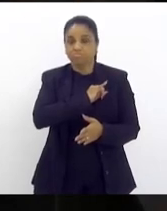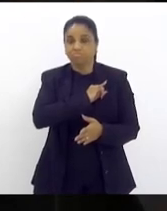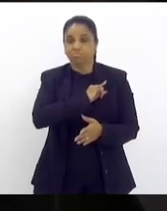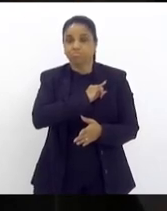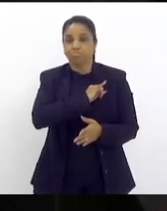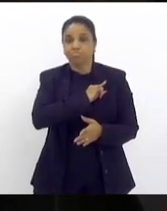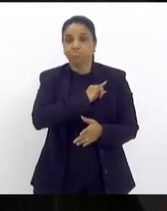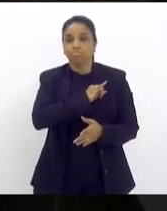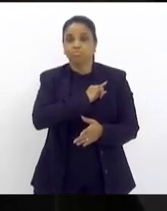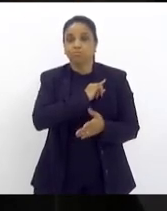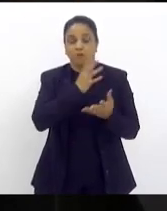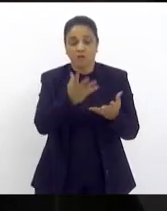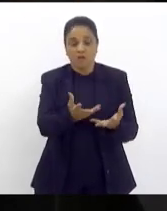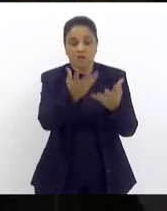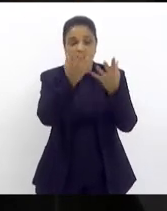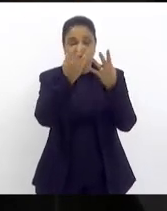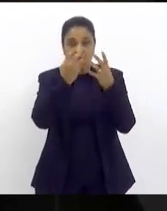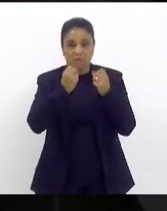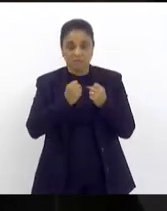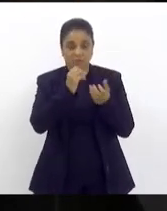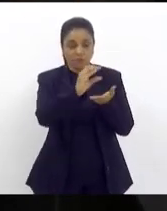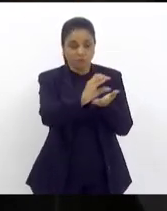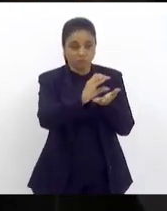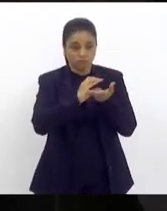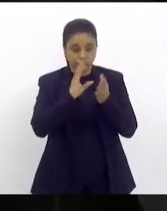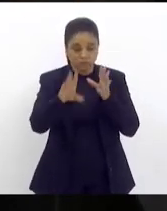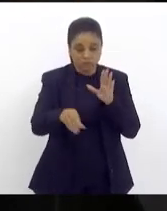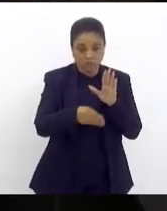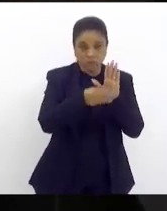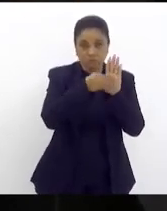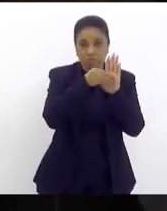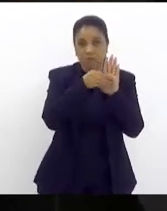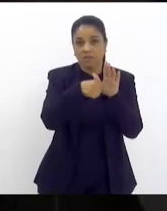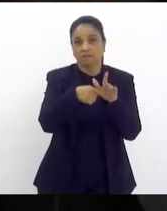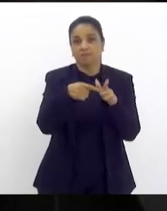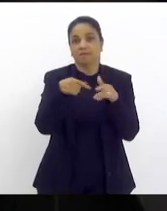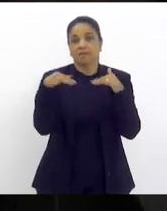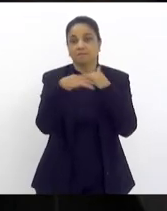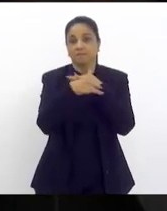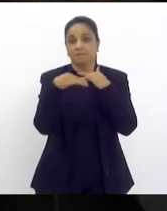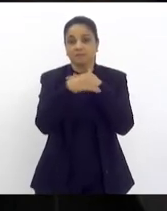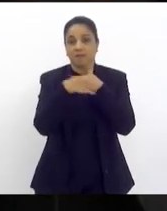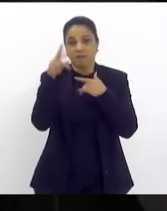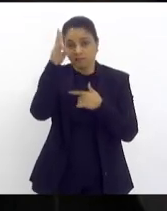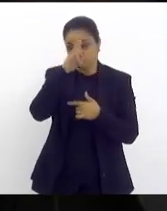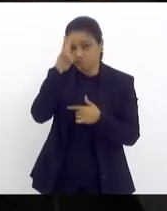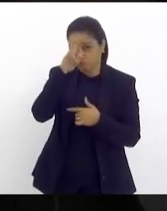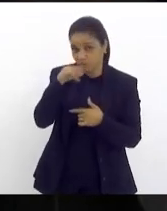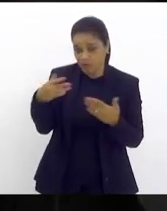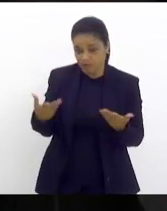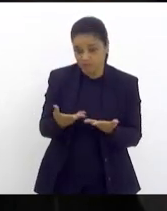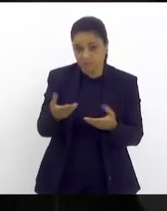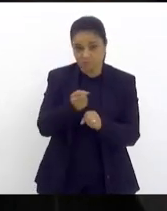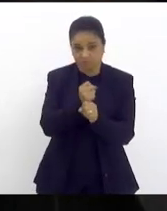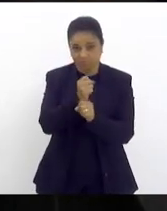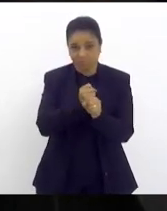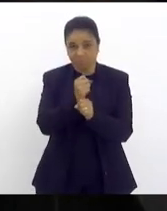o maior recebimento de receita de emenda da história da cidade, está sendo esse ano.